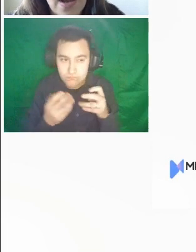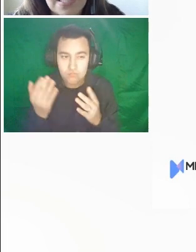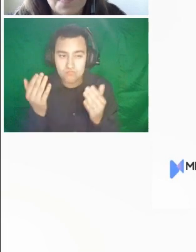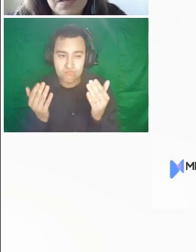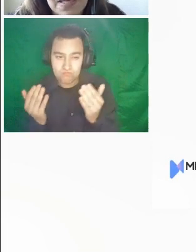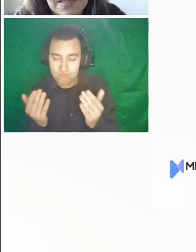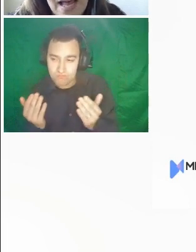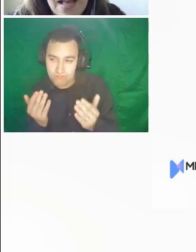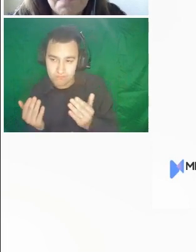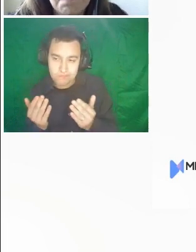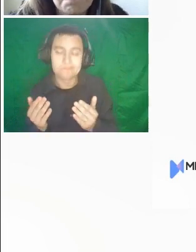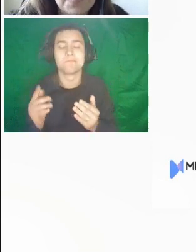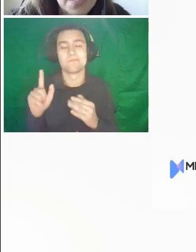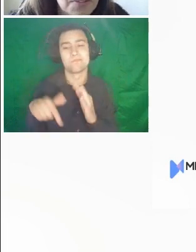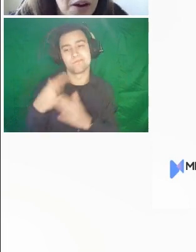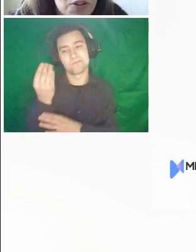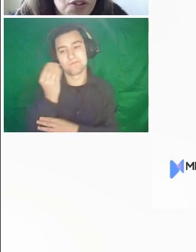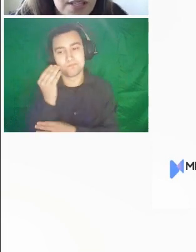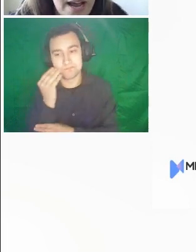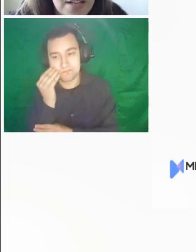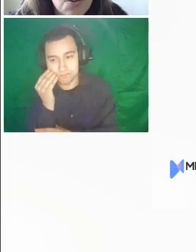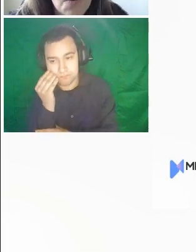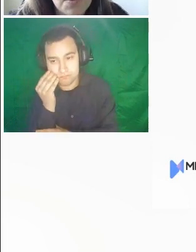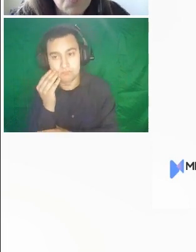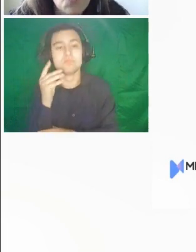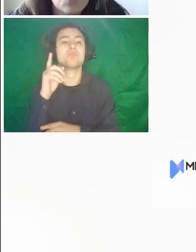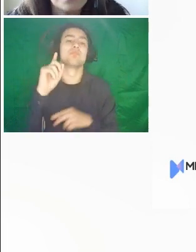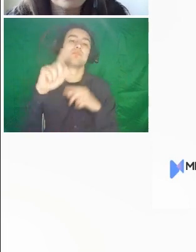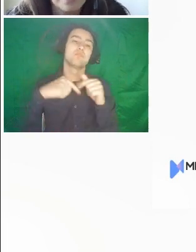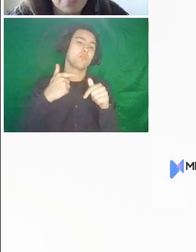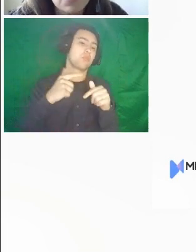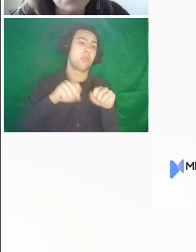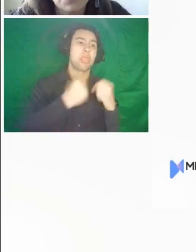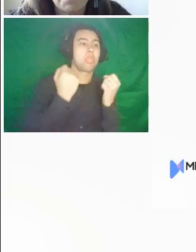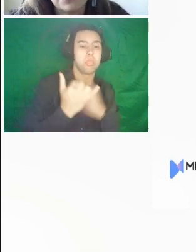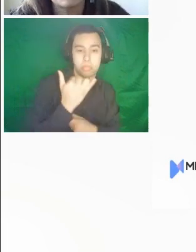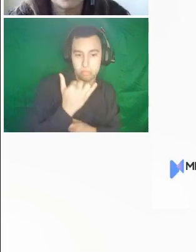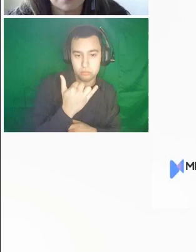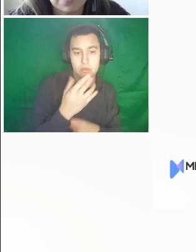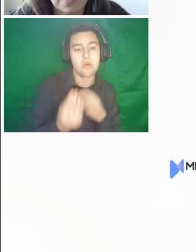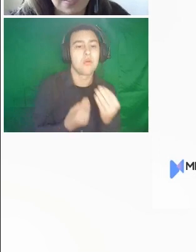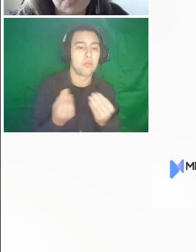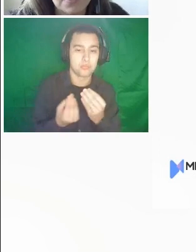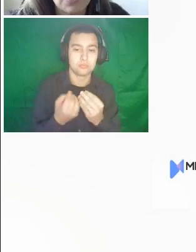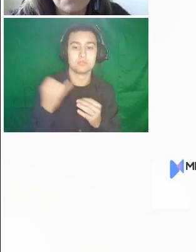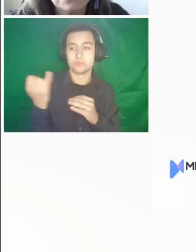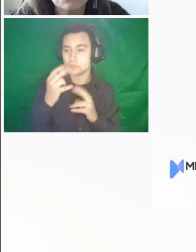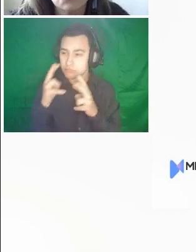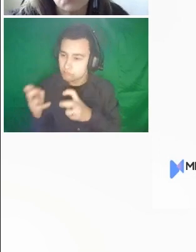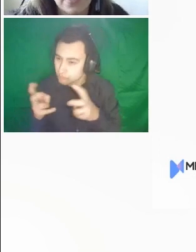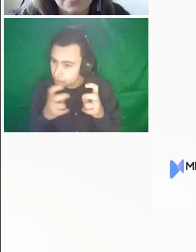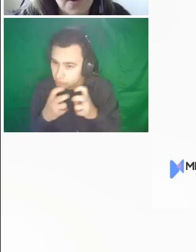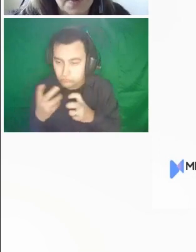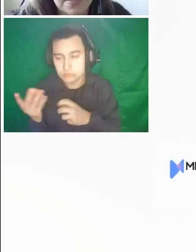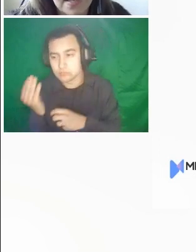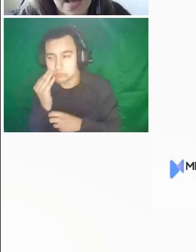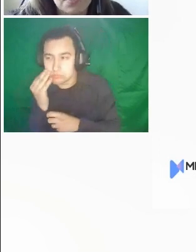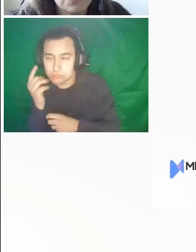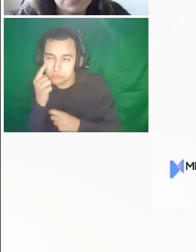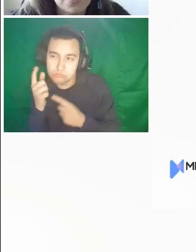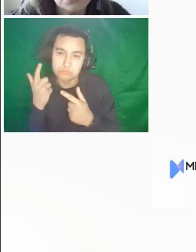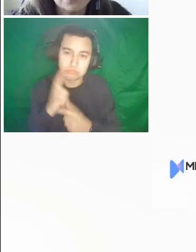fadado a experimentar e não dar continuidade ou não coletar os aprendizados daquilo toda vez que a gente coleta Um